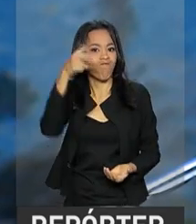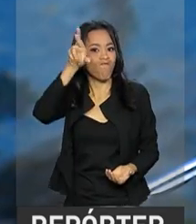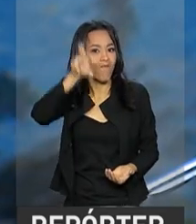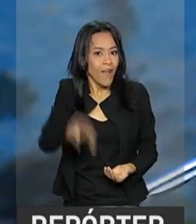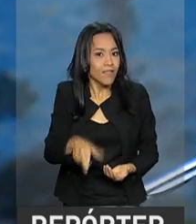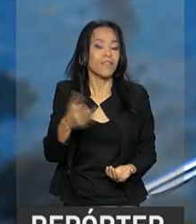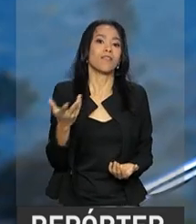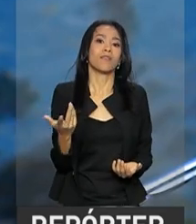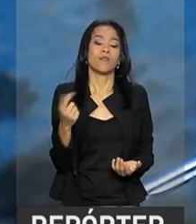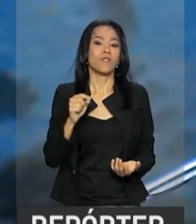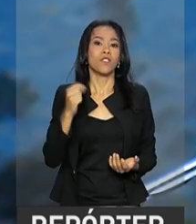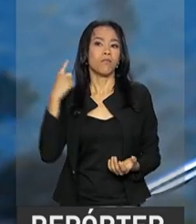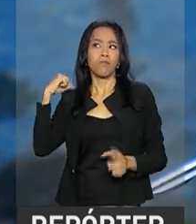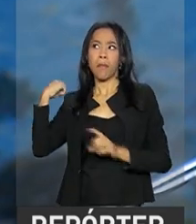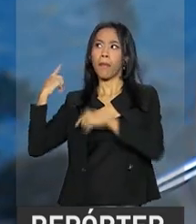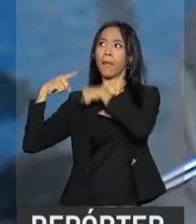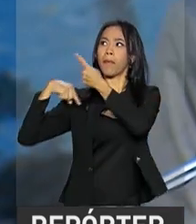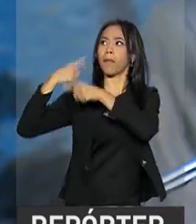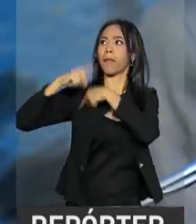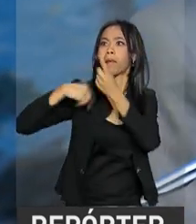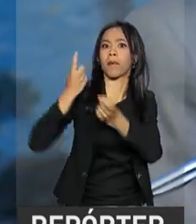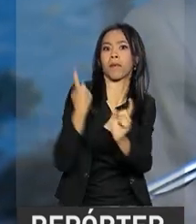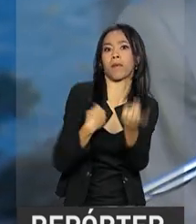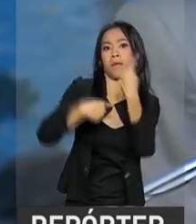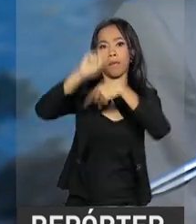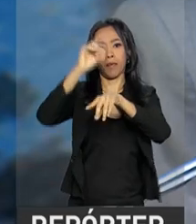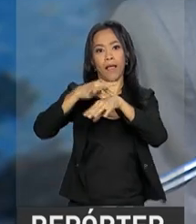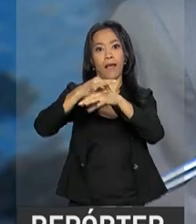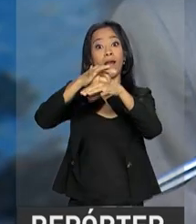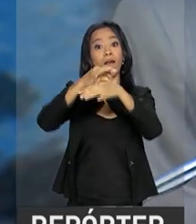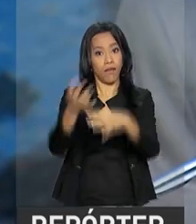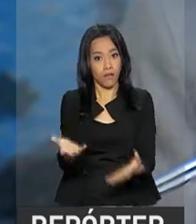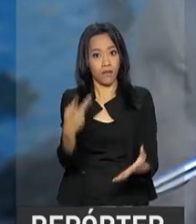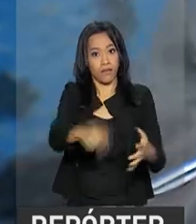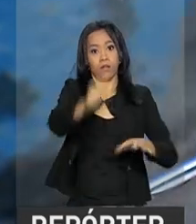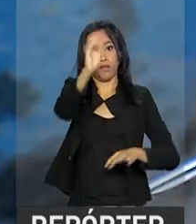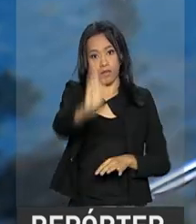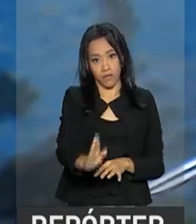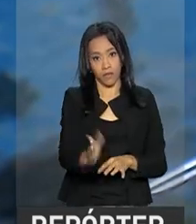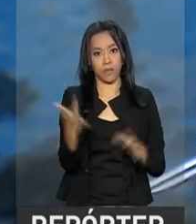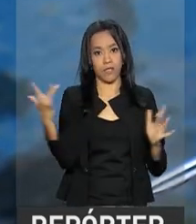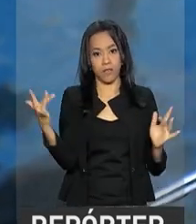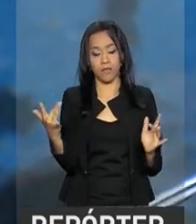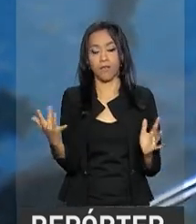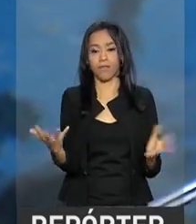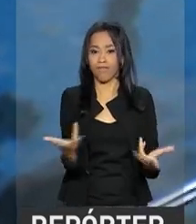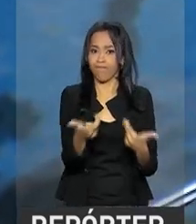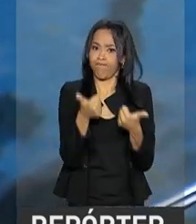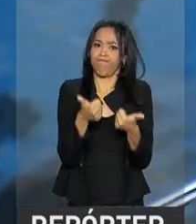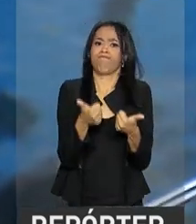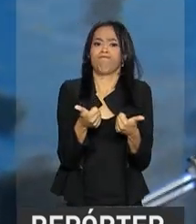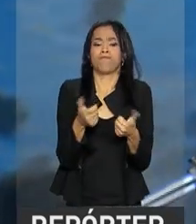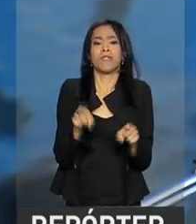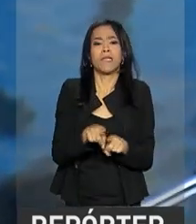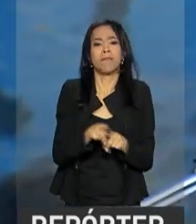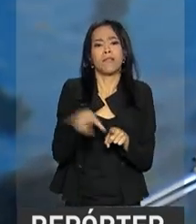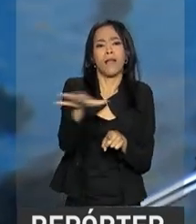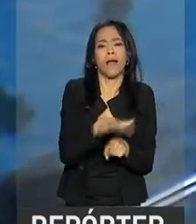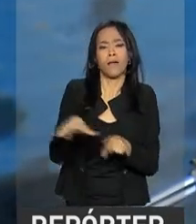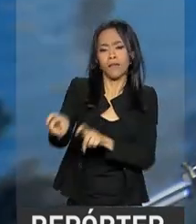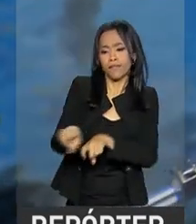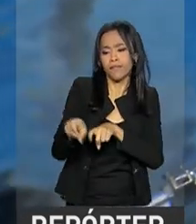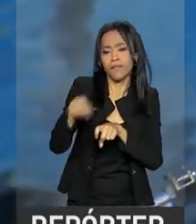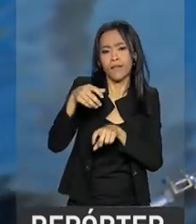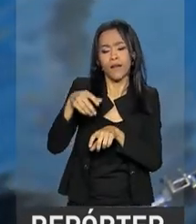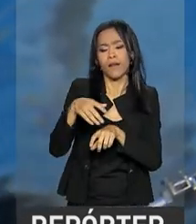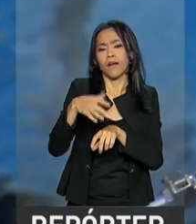uma prova de excelência da nossa carne, né? E da nossa agropecuária e